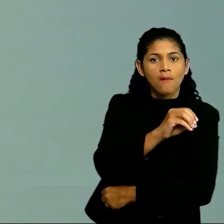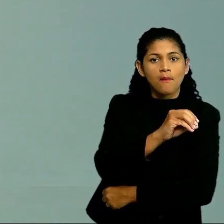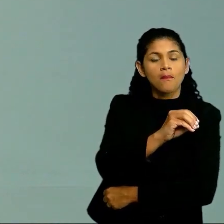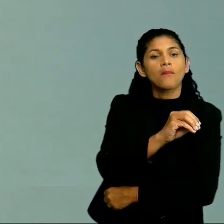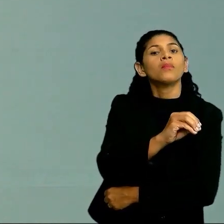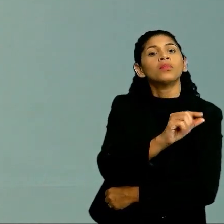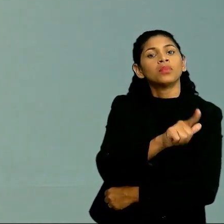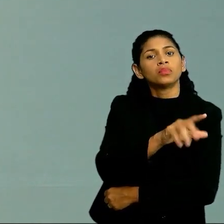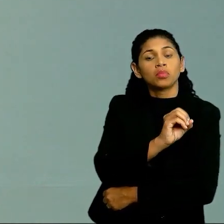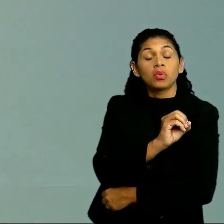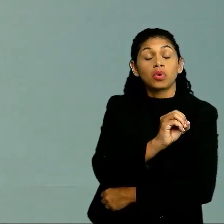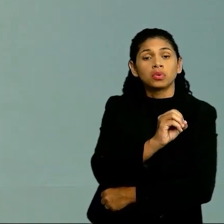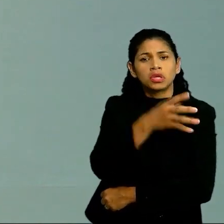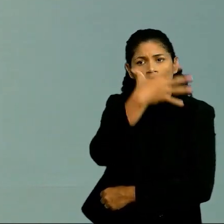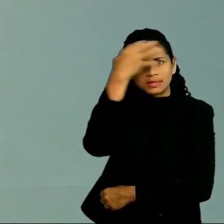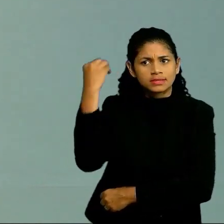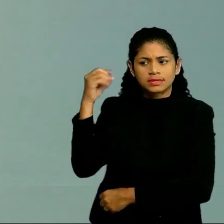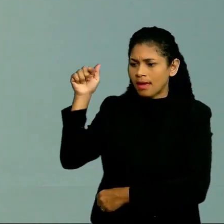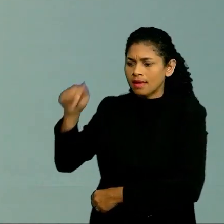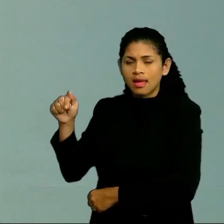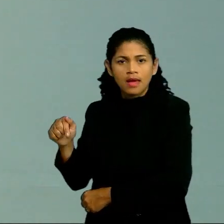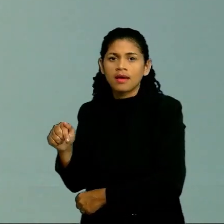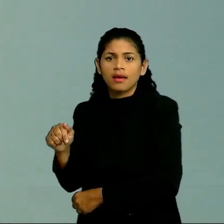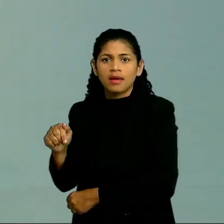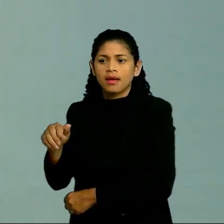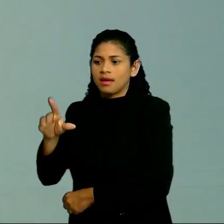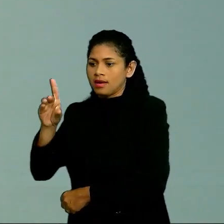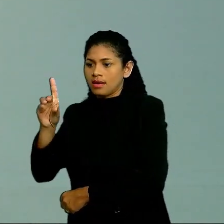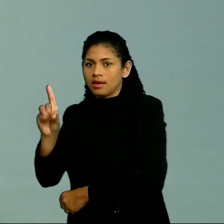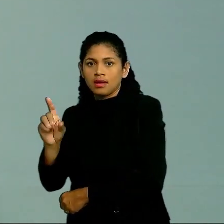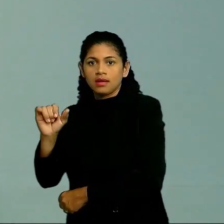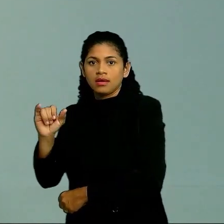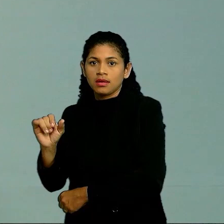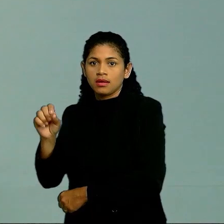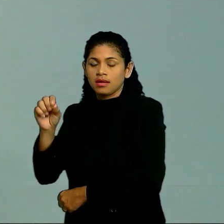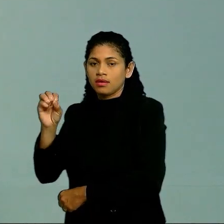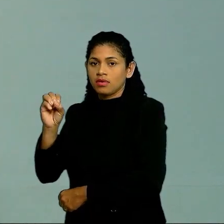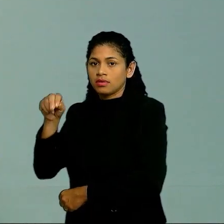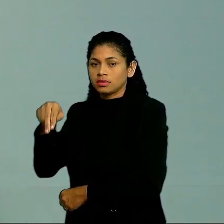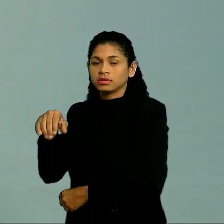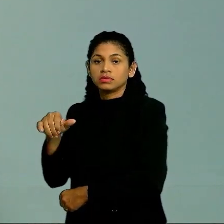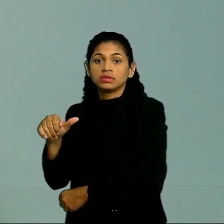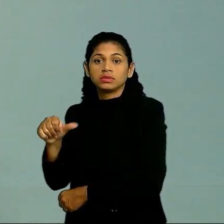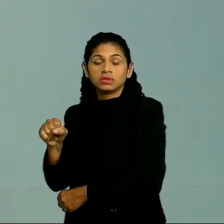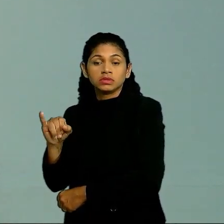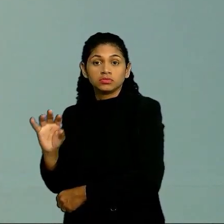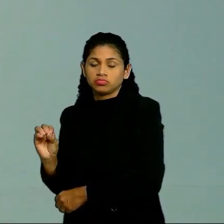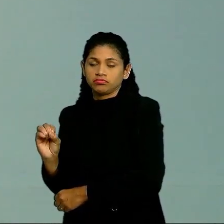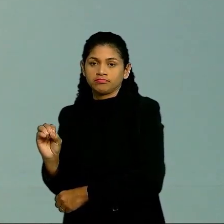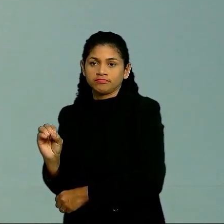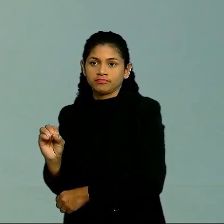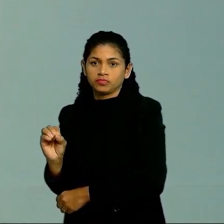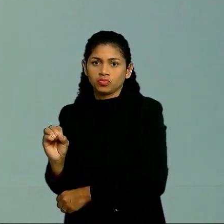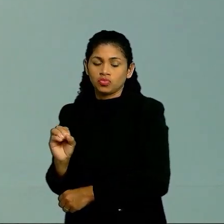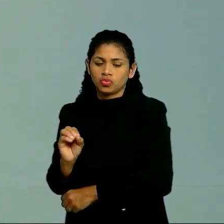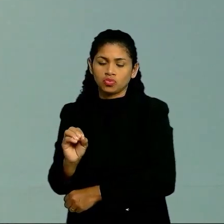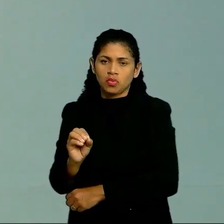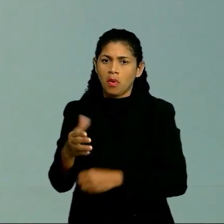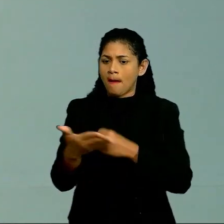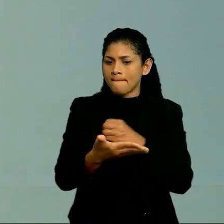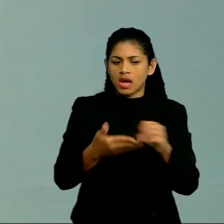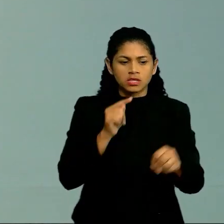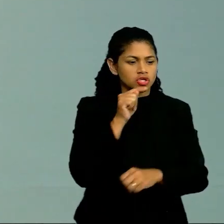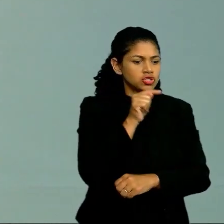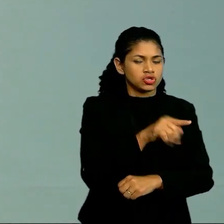também dionisíacos. Então, não devemos considerar apenas as qualidades do deus Apolo, mas também